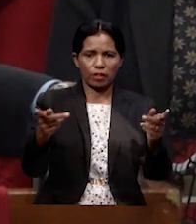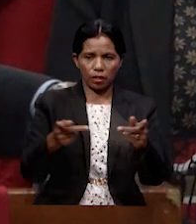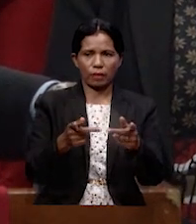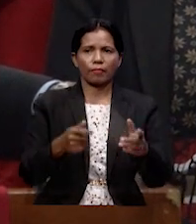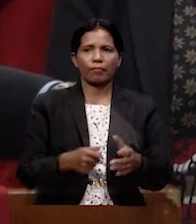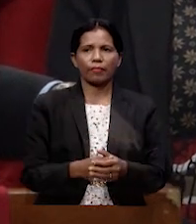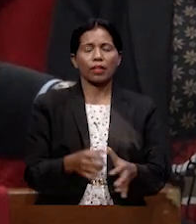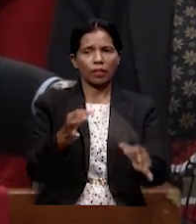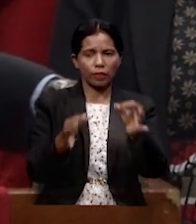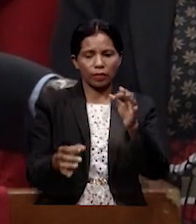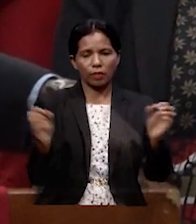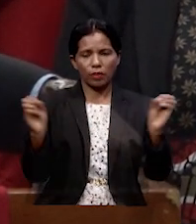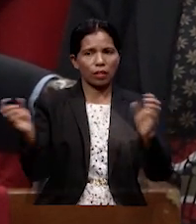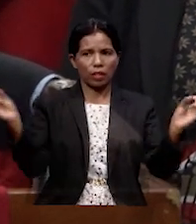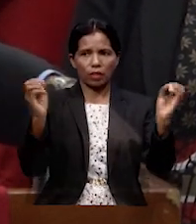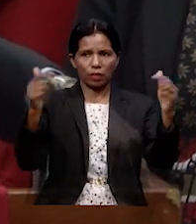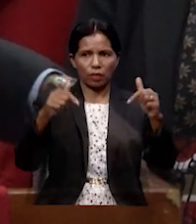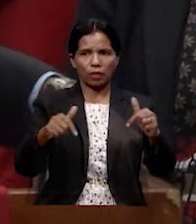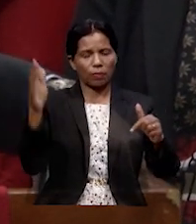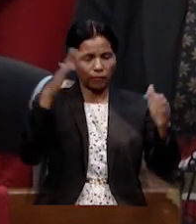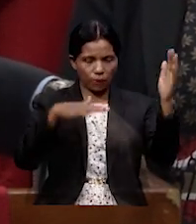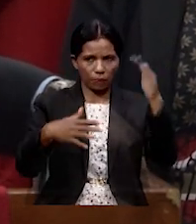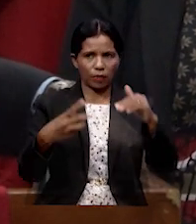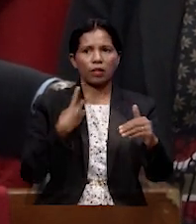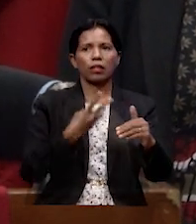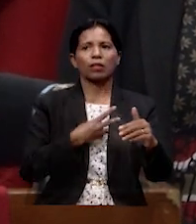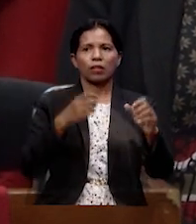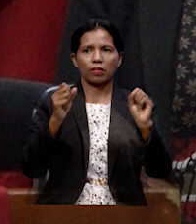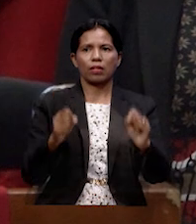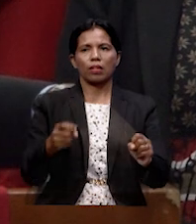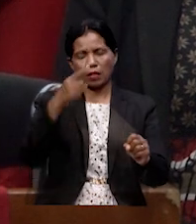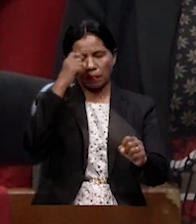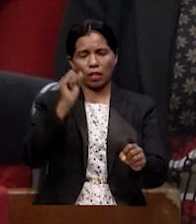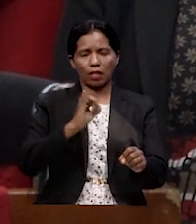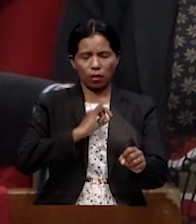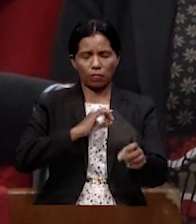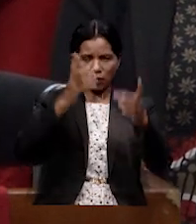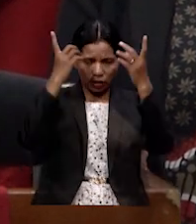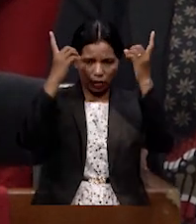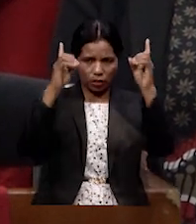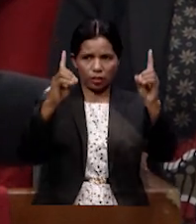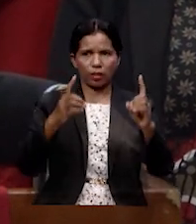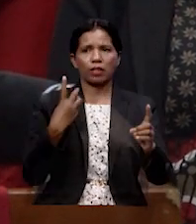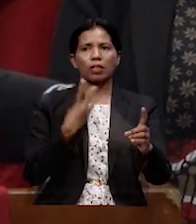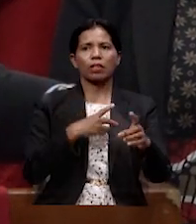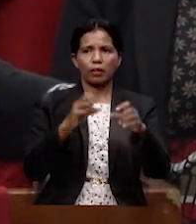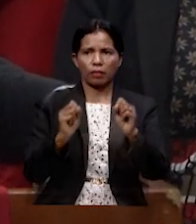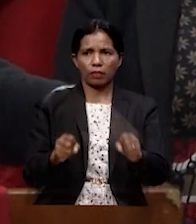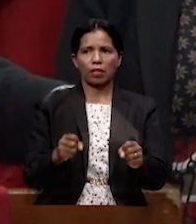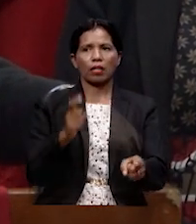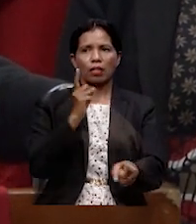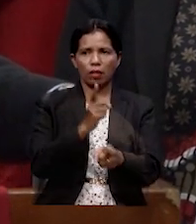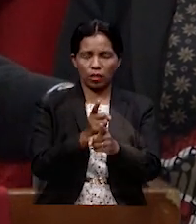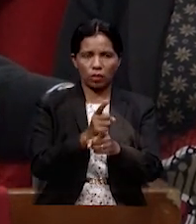bem, quando ita bot lakoi, né, problema, itinero tem consenso, lá mela haude itman decide, né? Ida ne, pre, ita bot decide, ita claro, ita